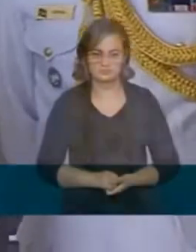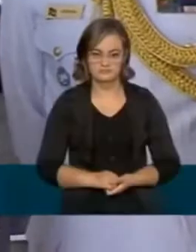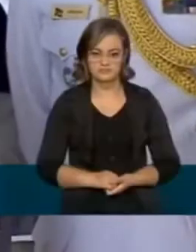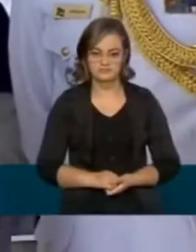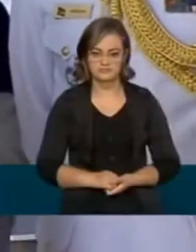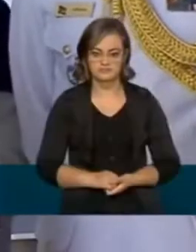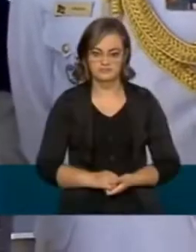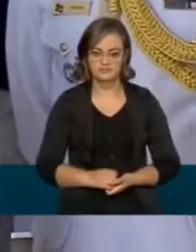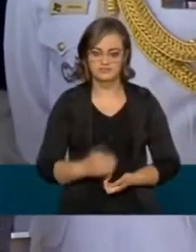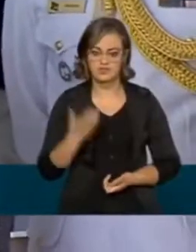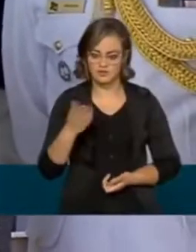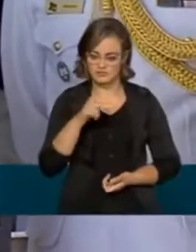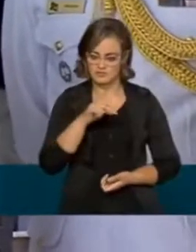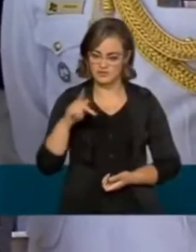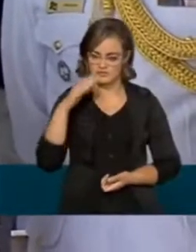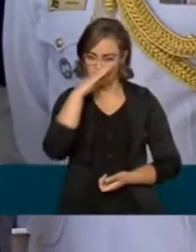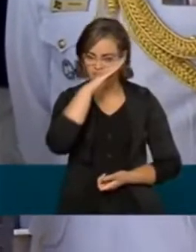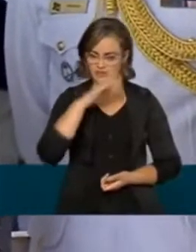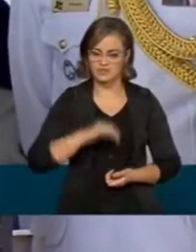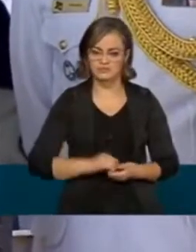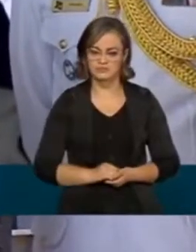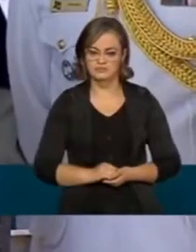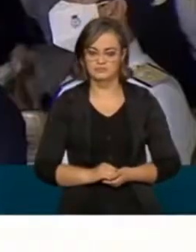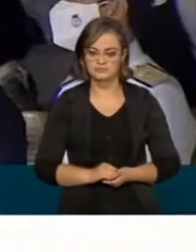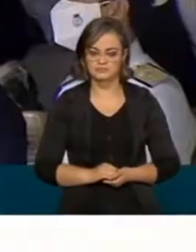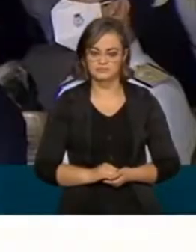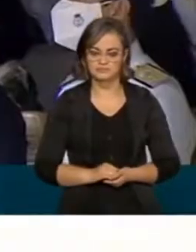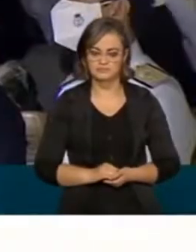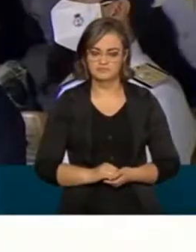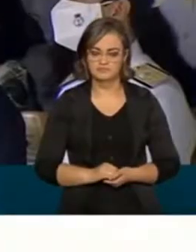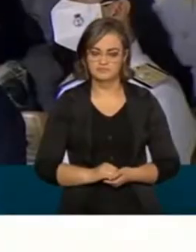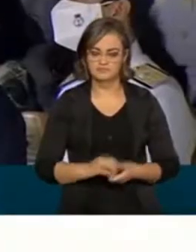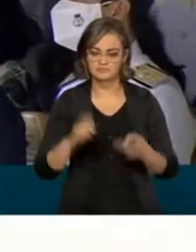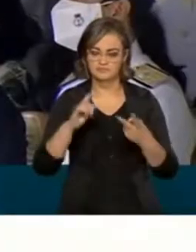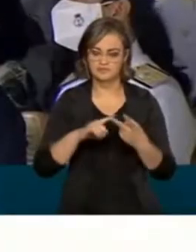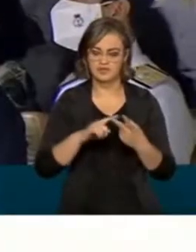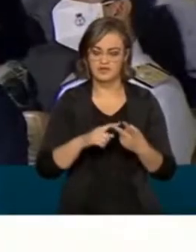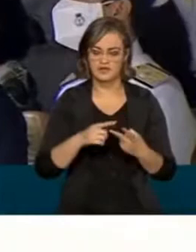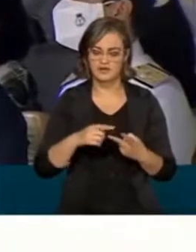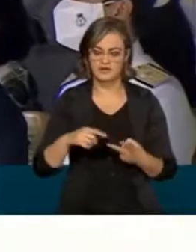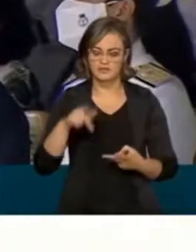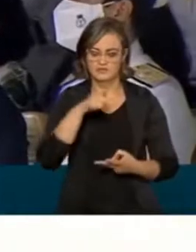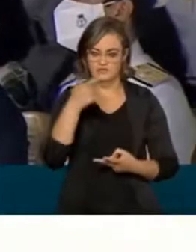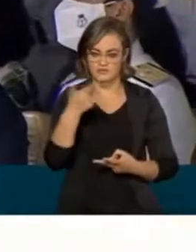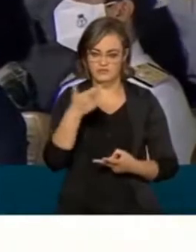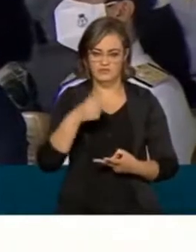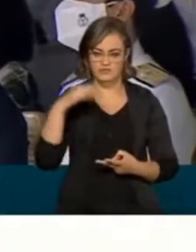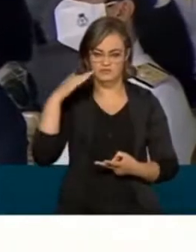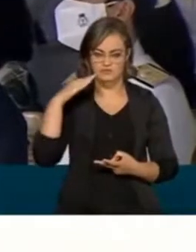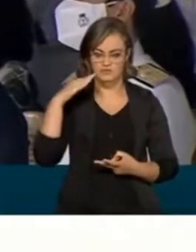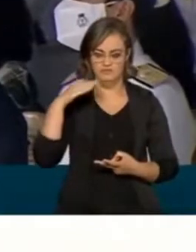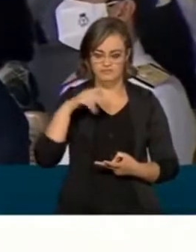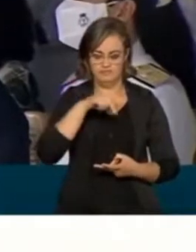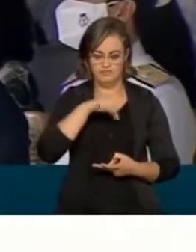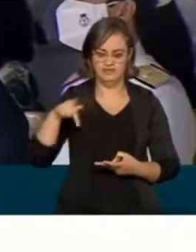Excelentíssimo senhor Presidente da República, Jair Messias Bolsonaro, senhor Vice-Presidente da República, Hamilton